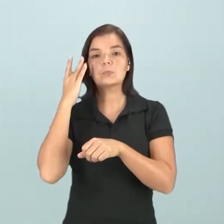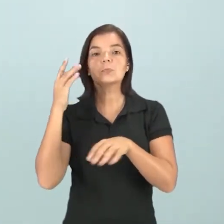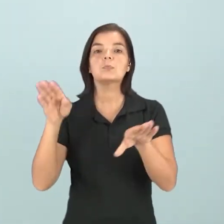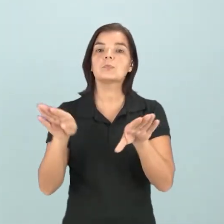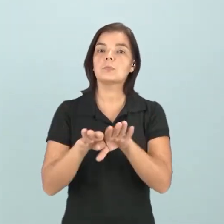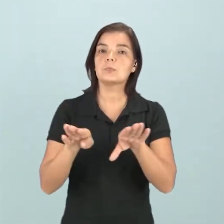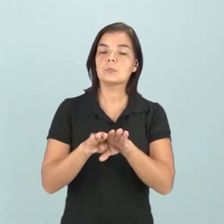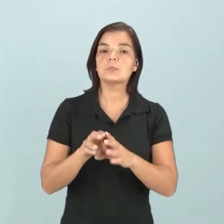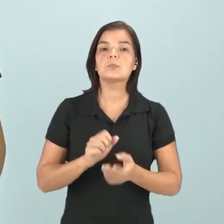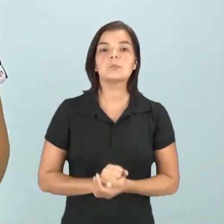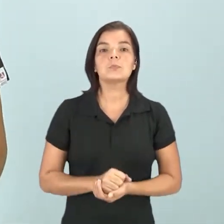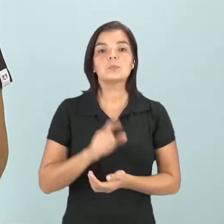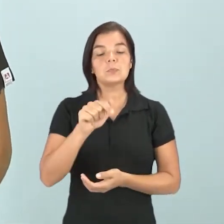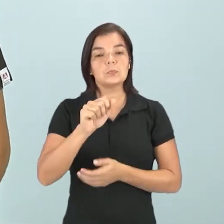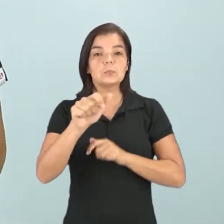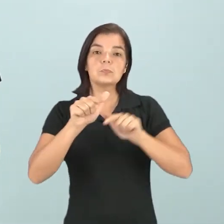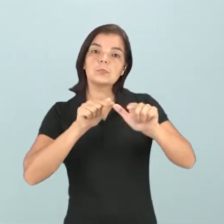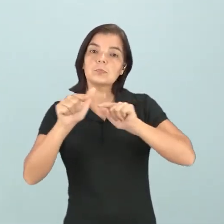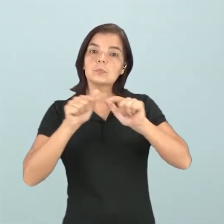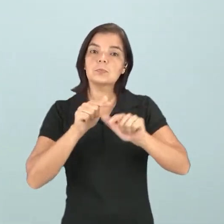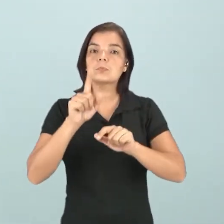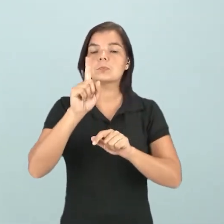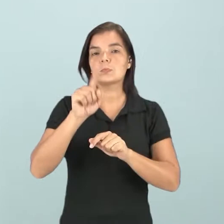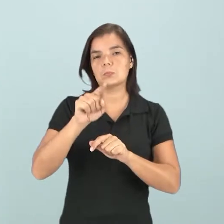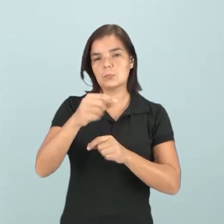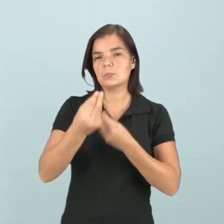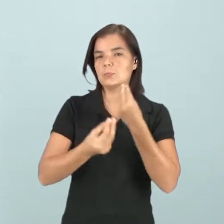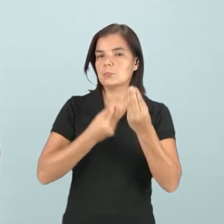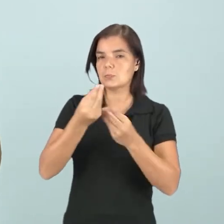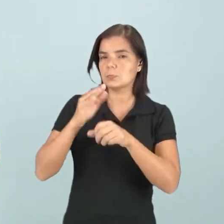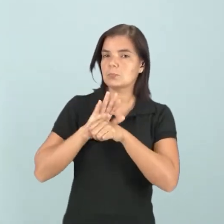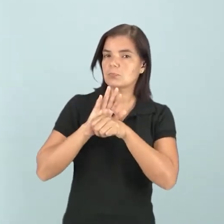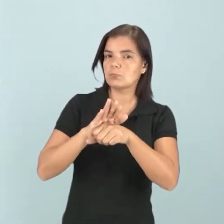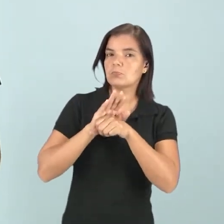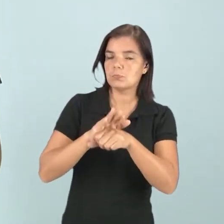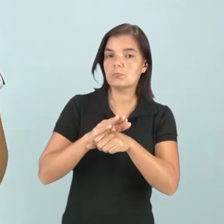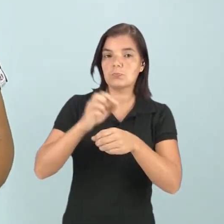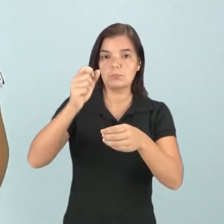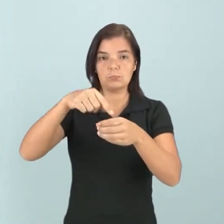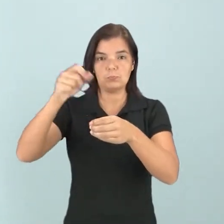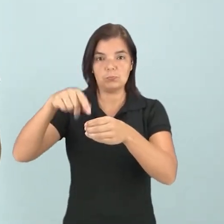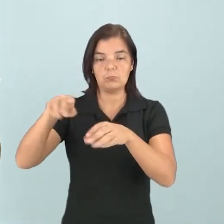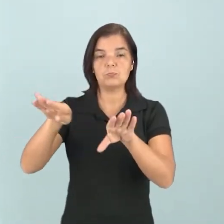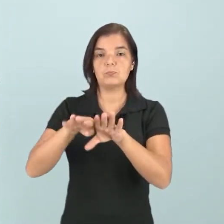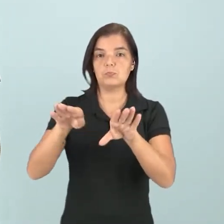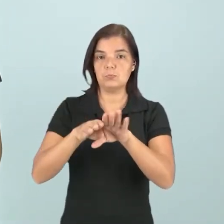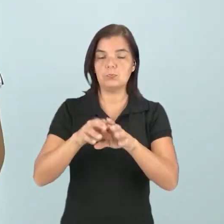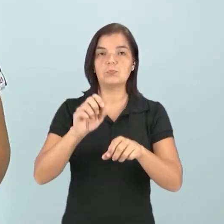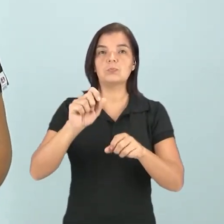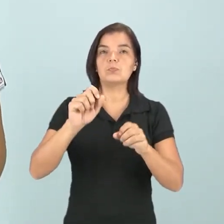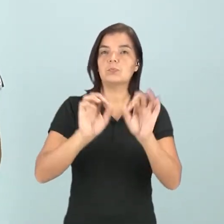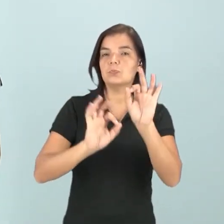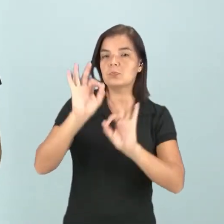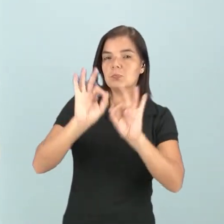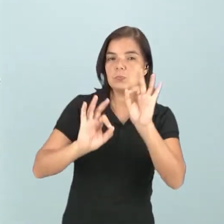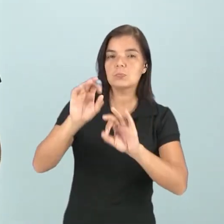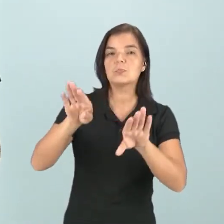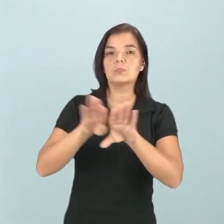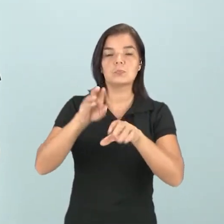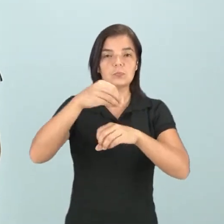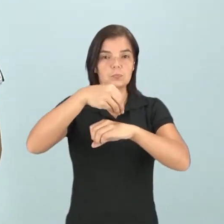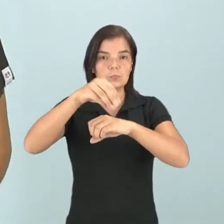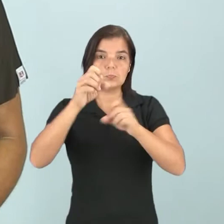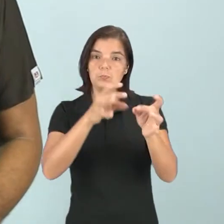né? Essas atividades servem como beneficiamento de produtos industrializados e a comercialização